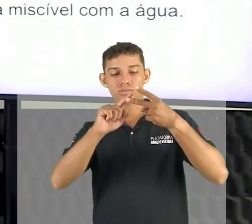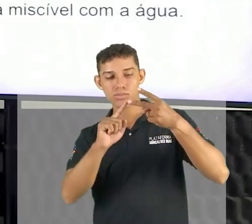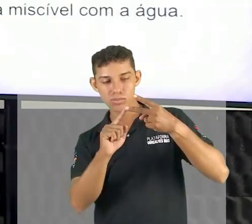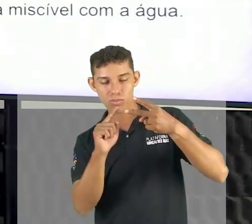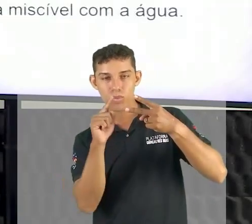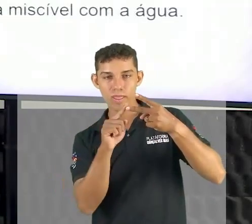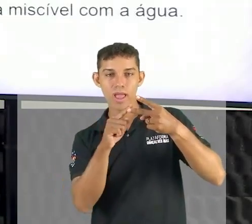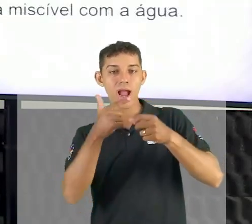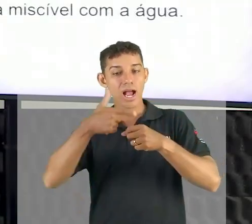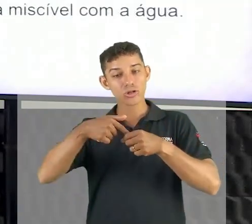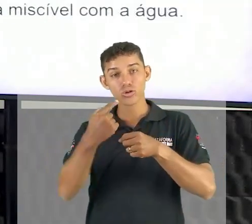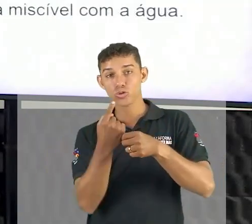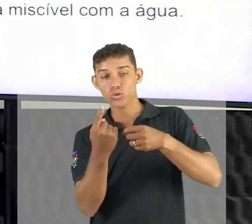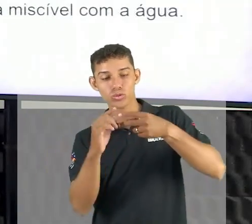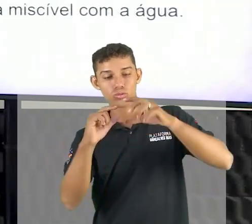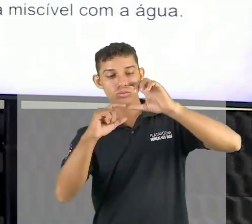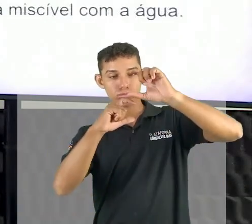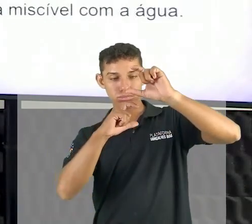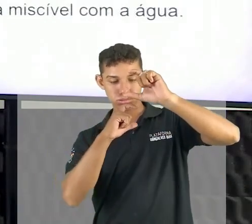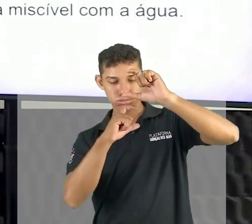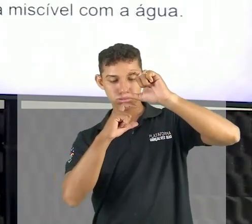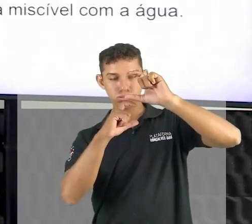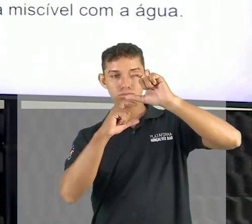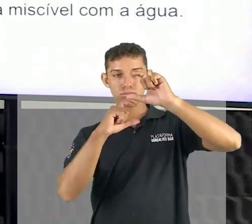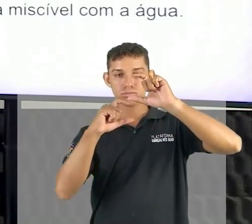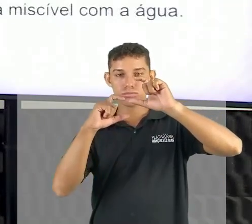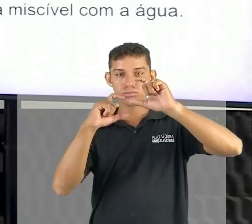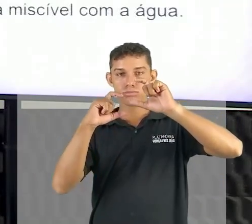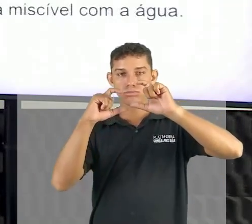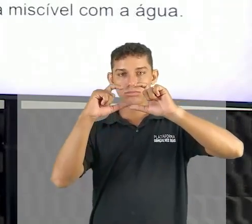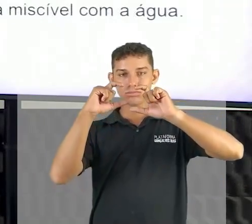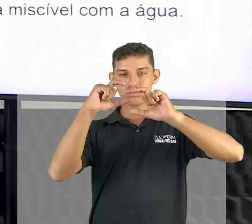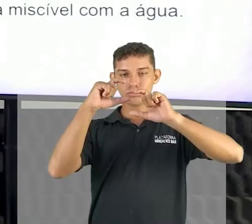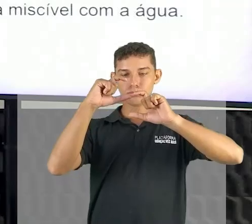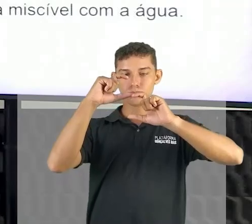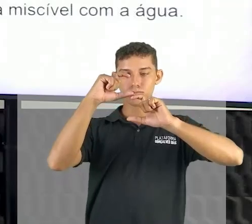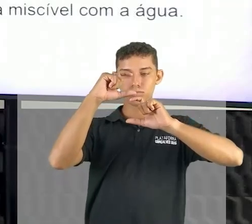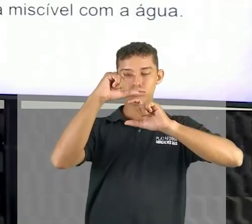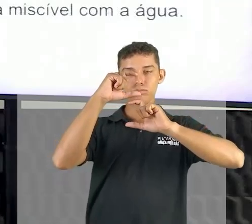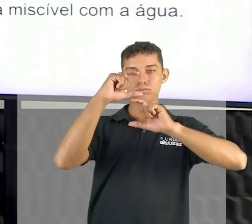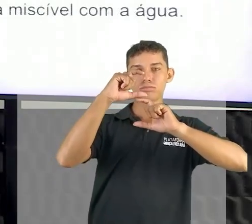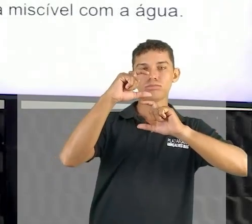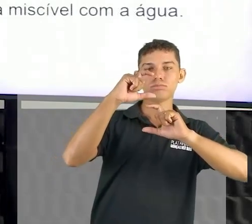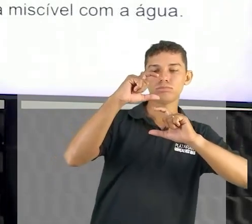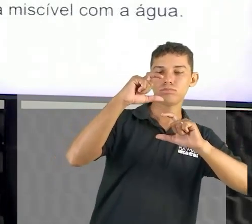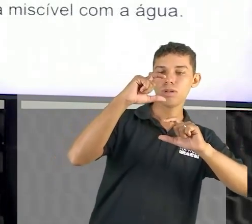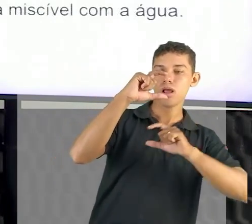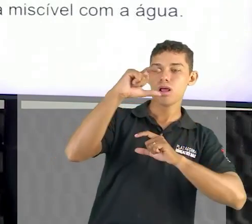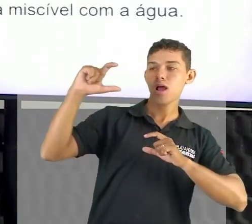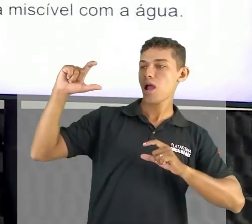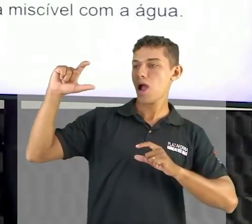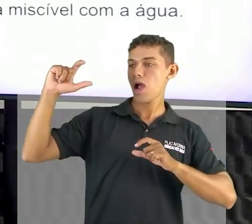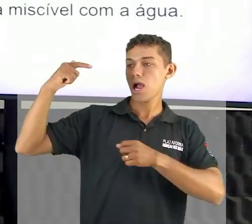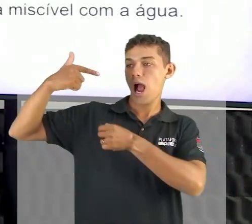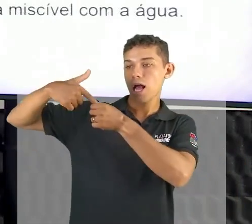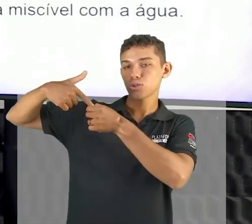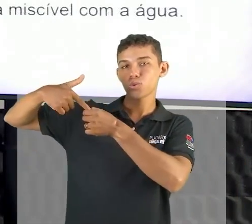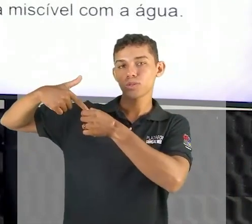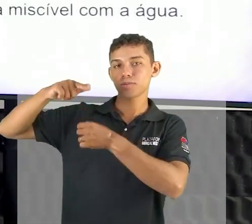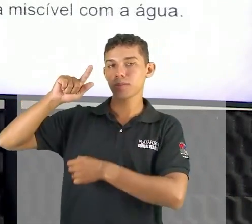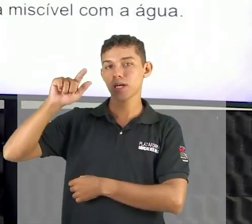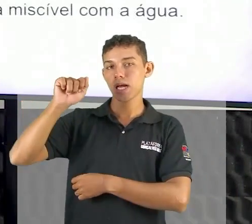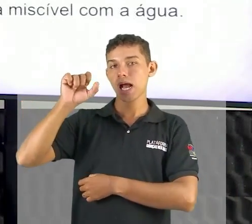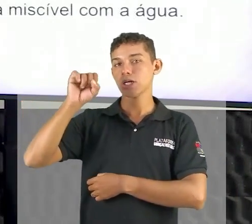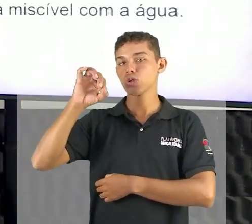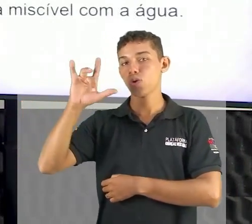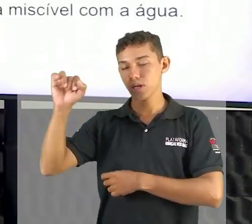mistura heterogênea. A gasolina fica fora dessa miscibilidade de água e etanol. O próprio teste de combustível funciona